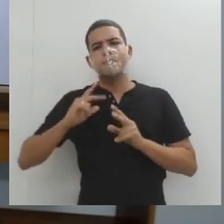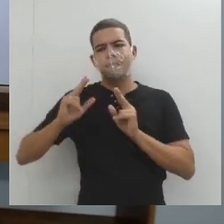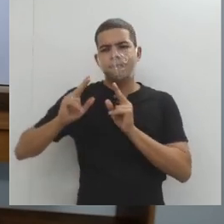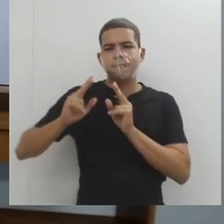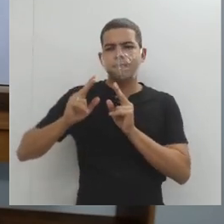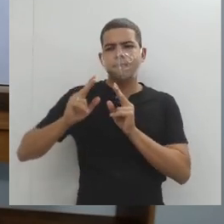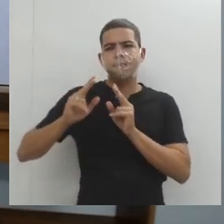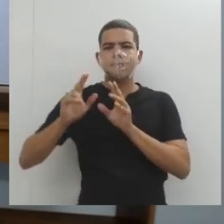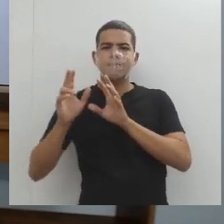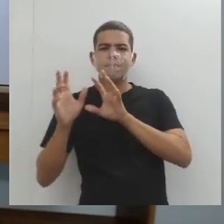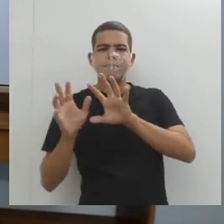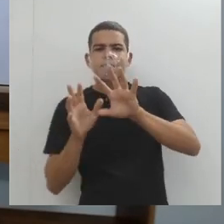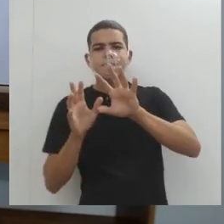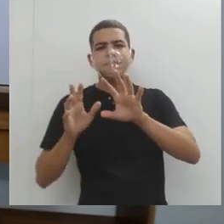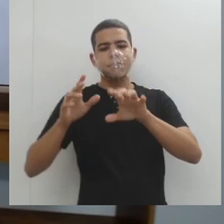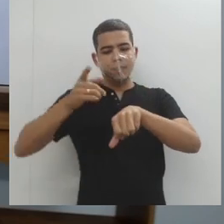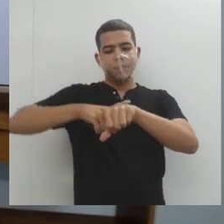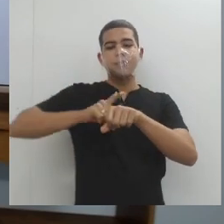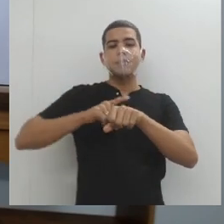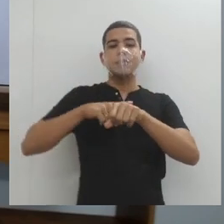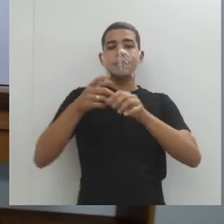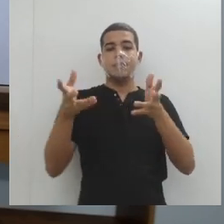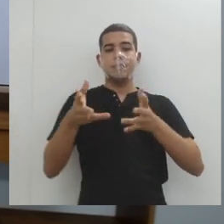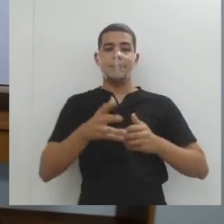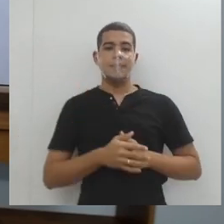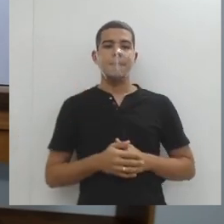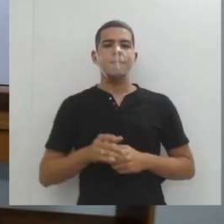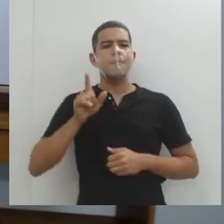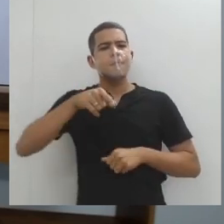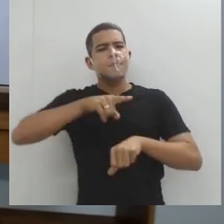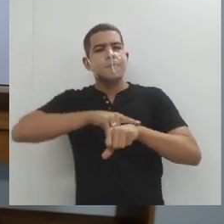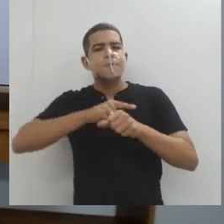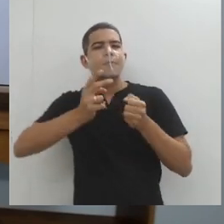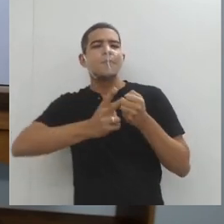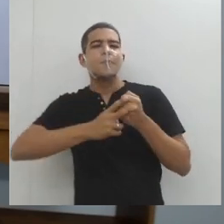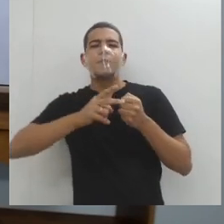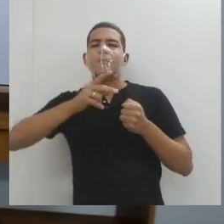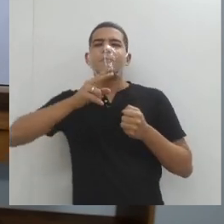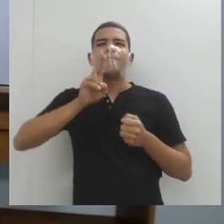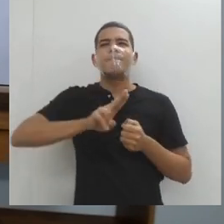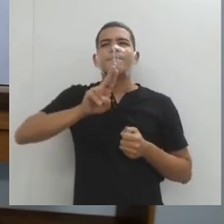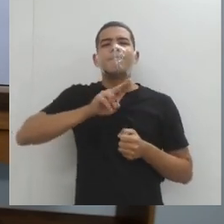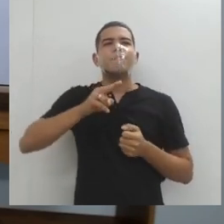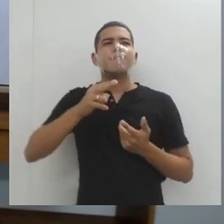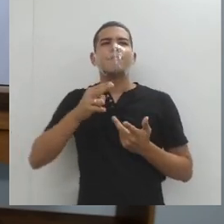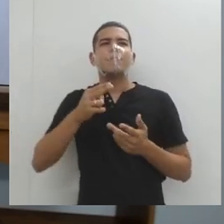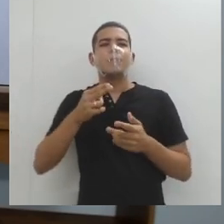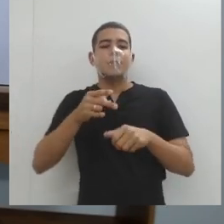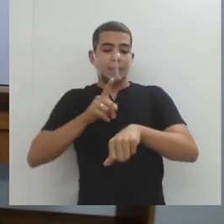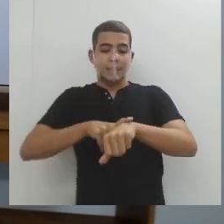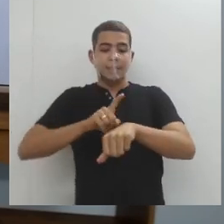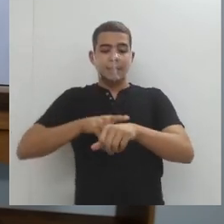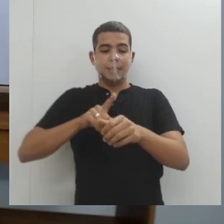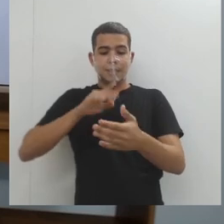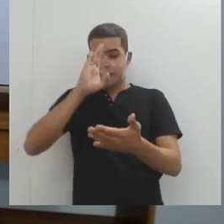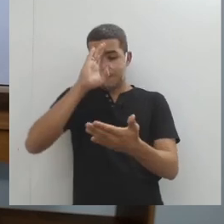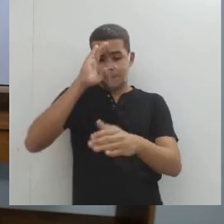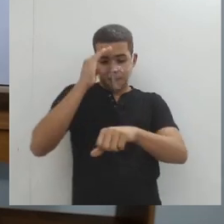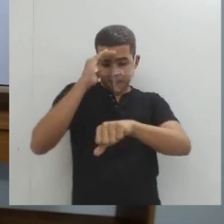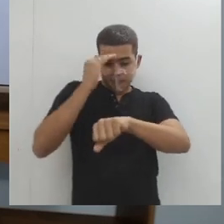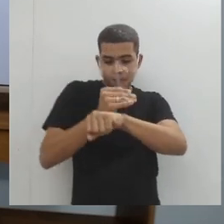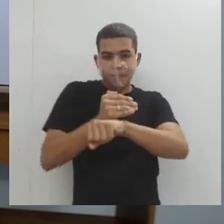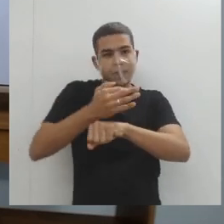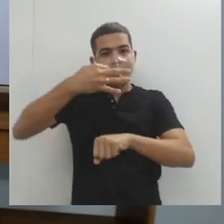certa influência com o teu tempo presente. É um tempo verbal que a gente não pode utilizar um tempo definido, um tempo exato, um